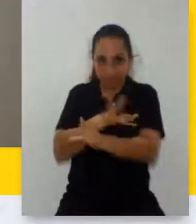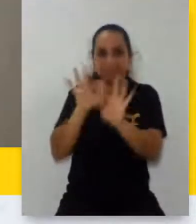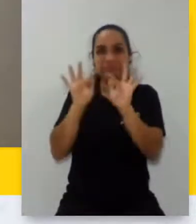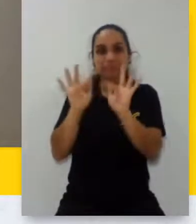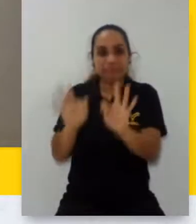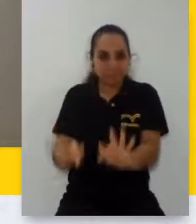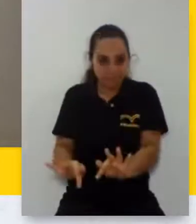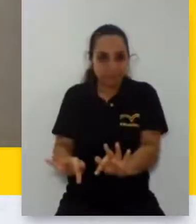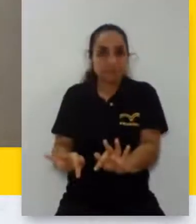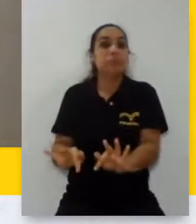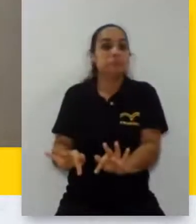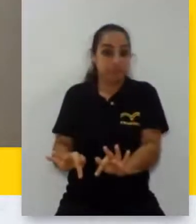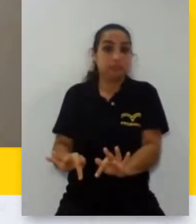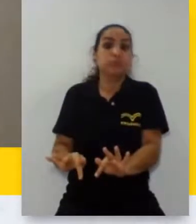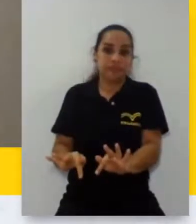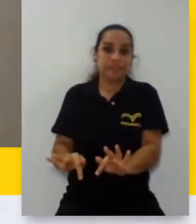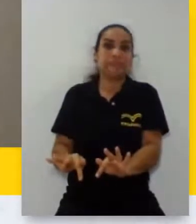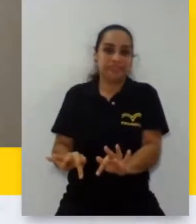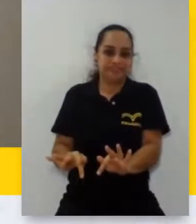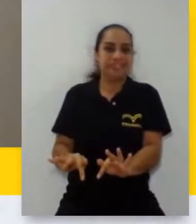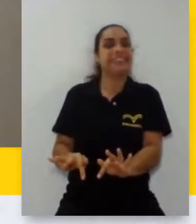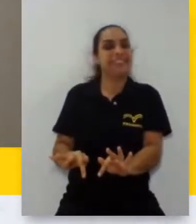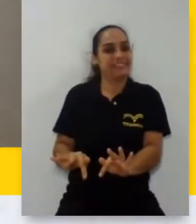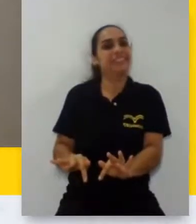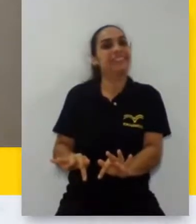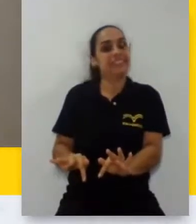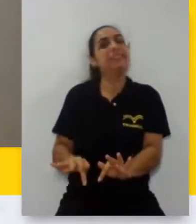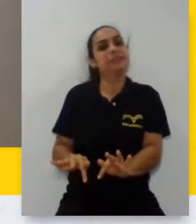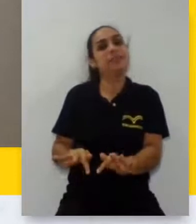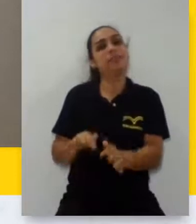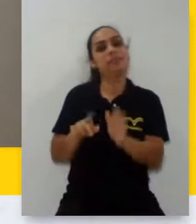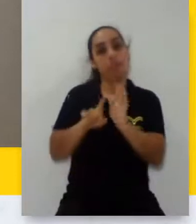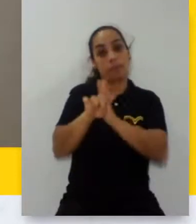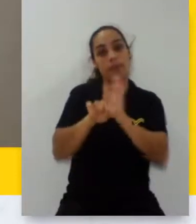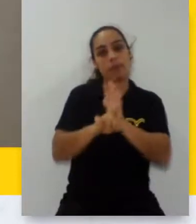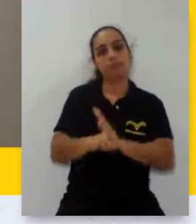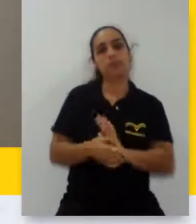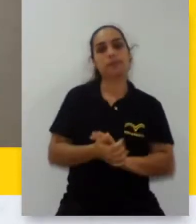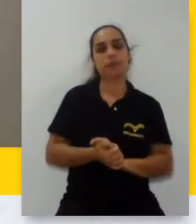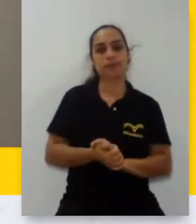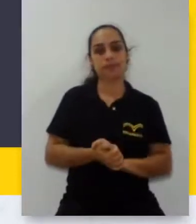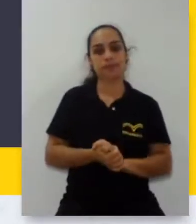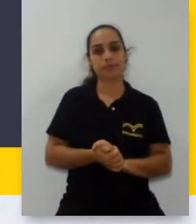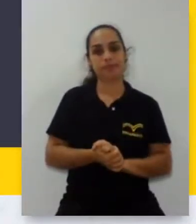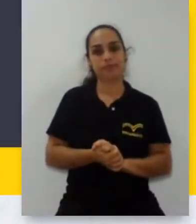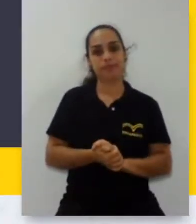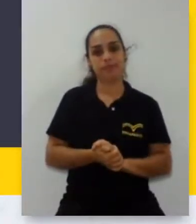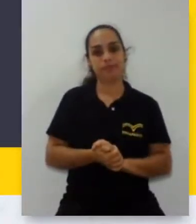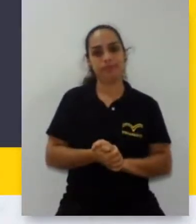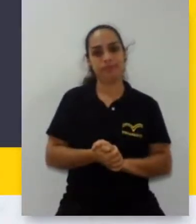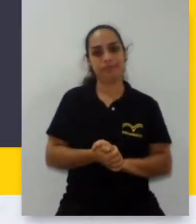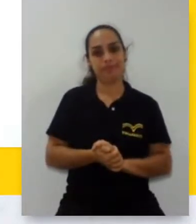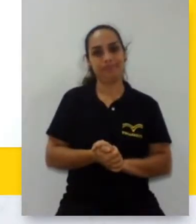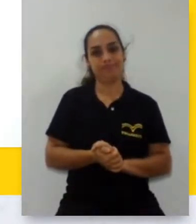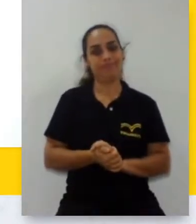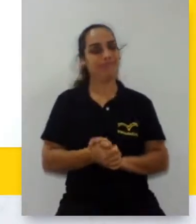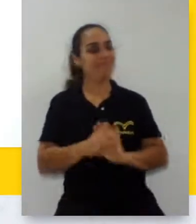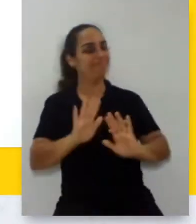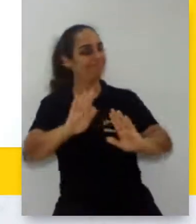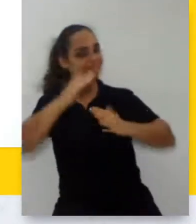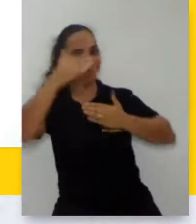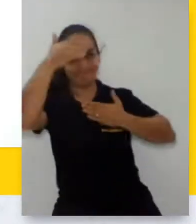podemos fechar as nossas perguntas. Agradeço a professora Mike também